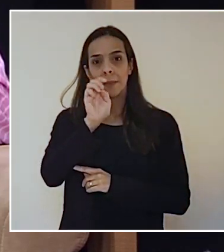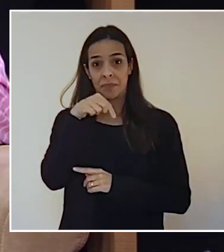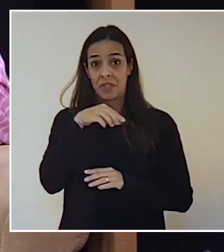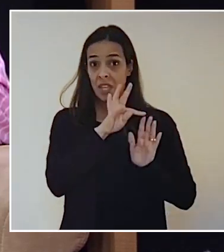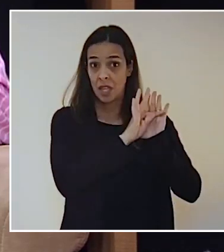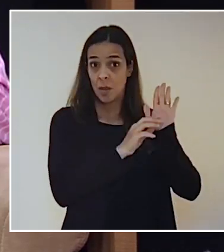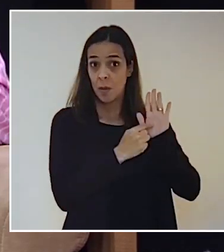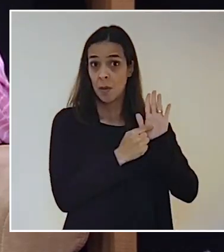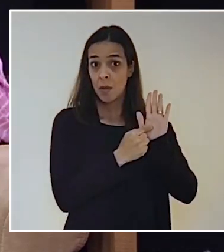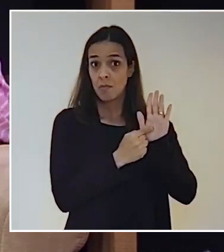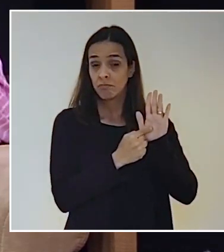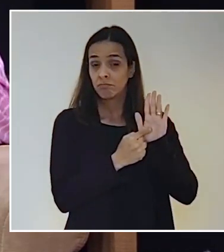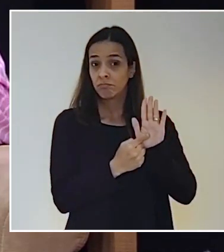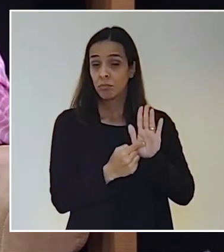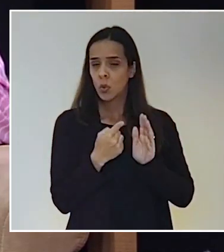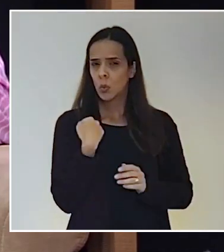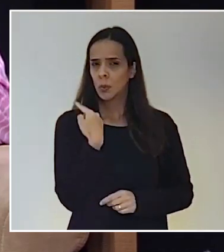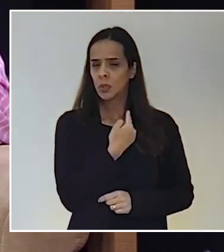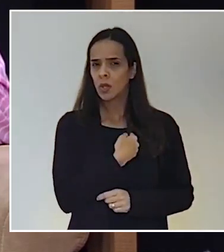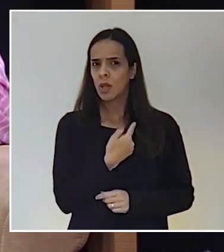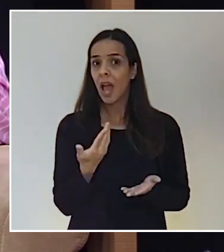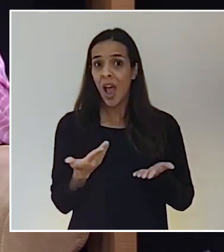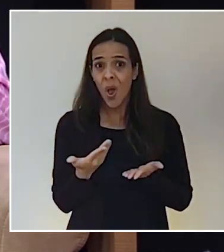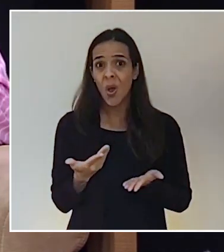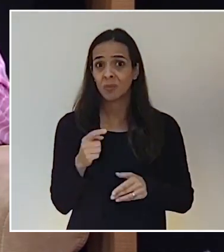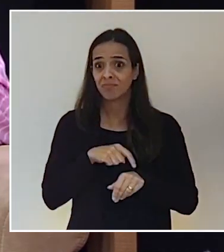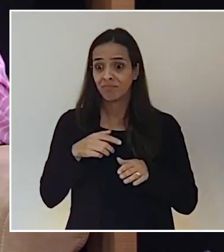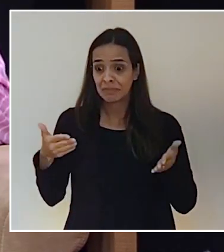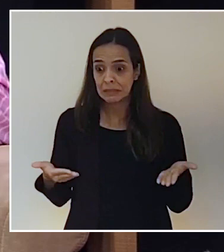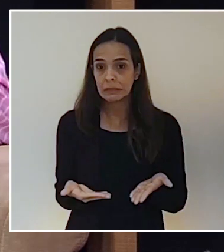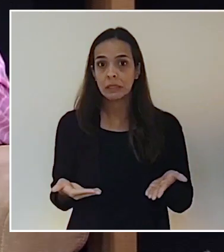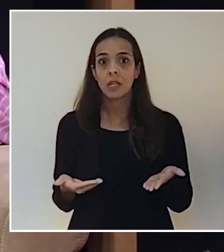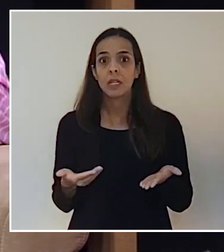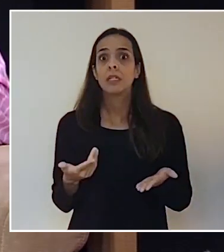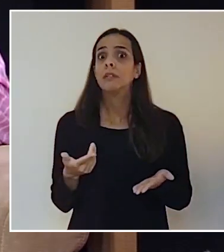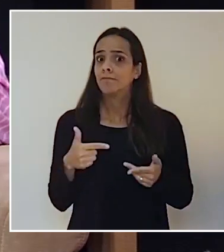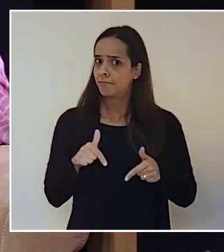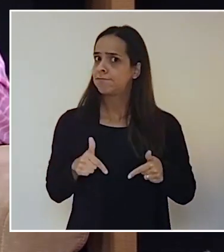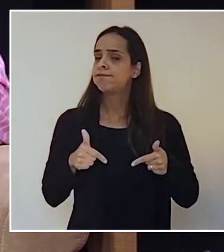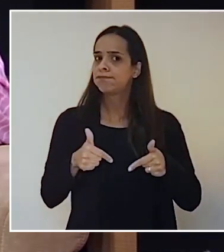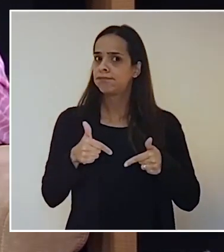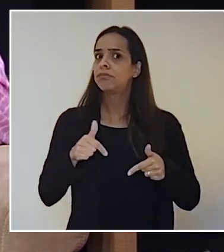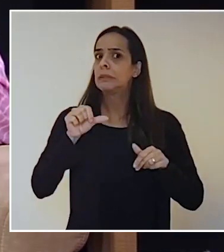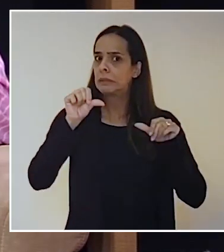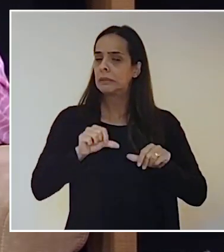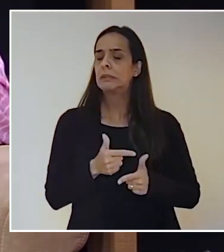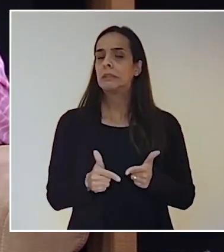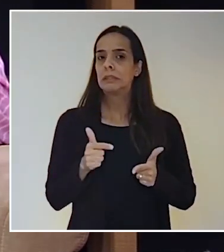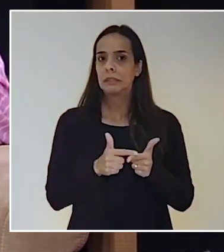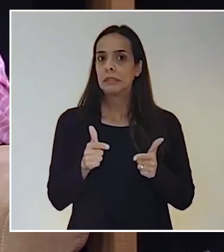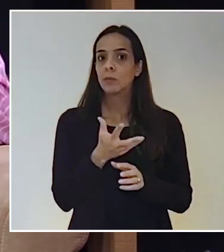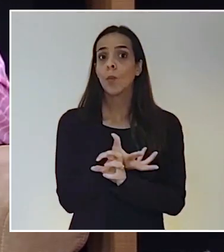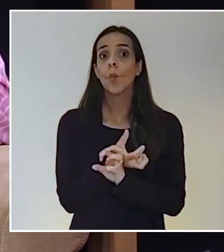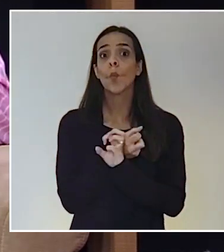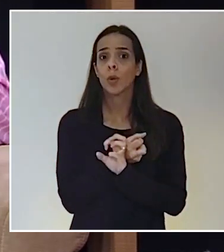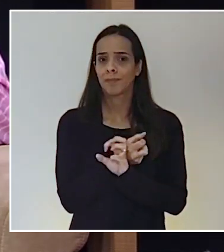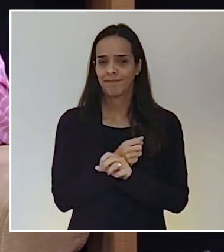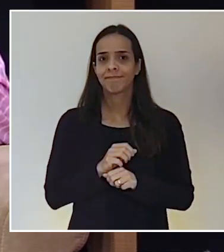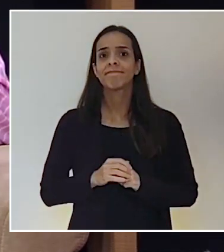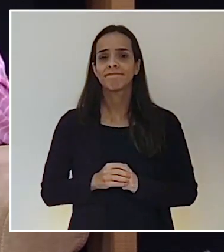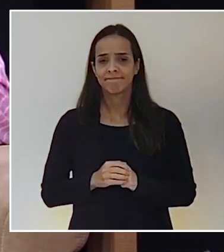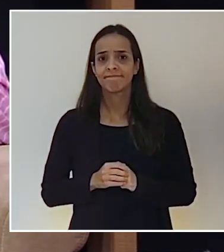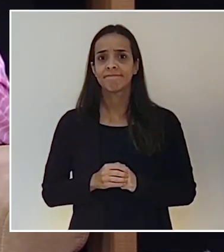estão enfrentando uma crise de sequidão. A vida está como um deserto